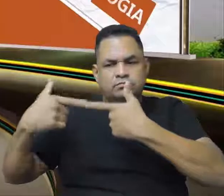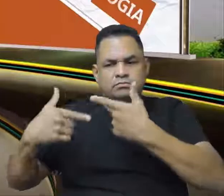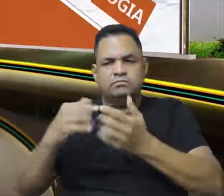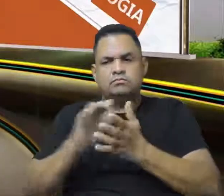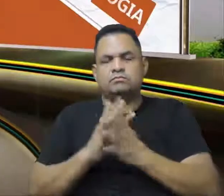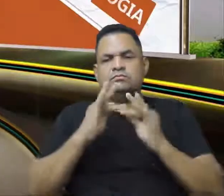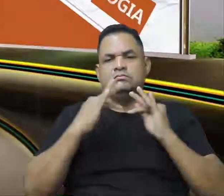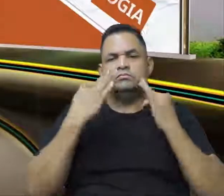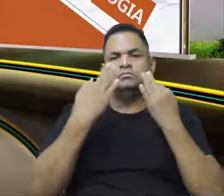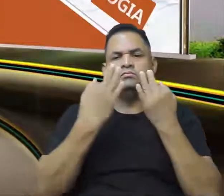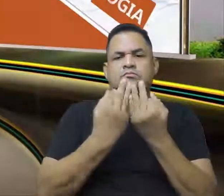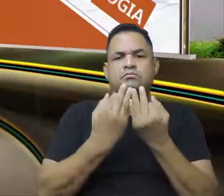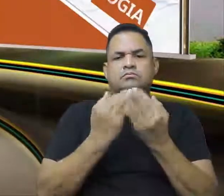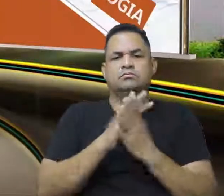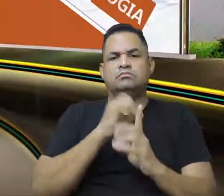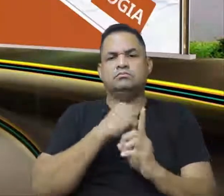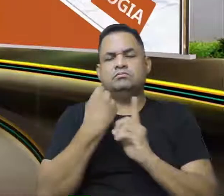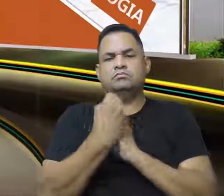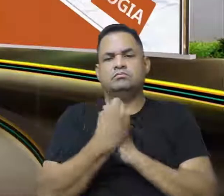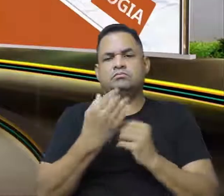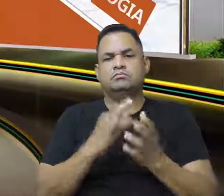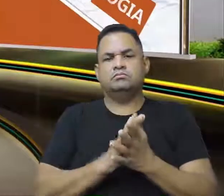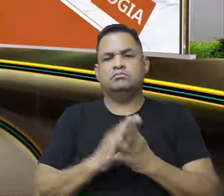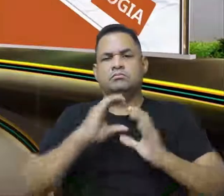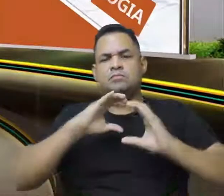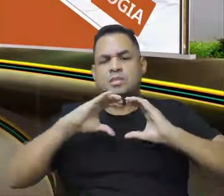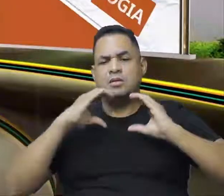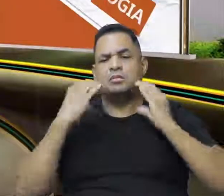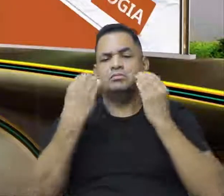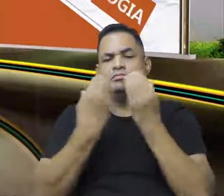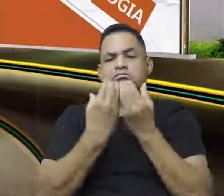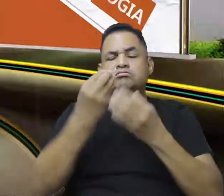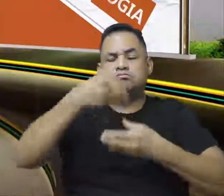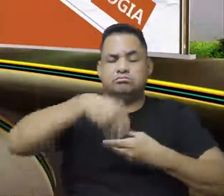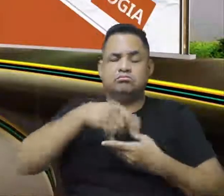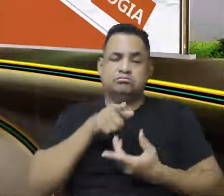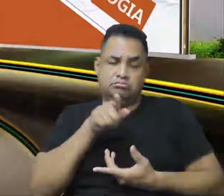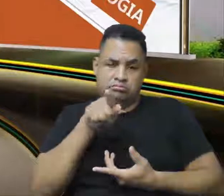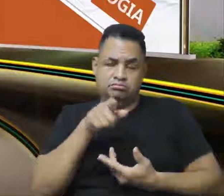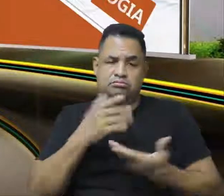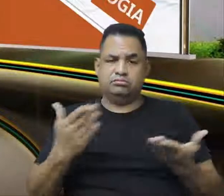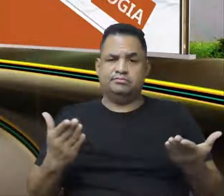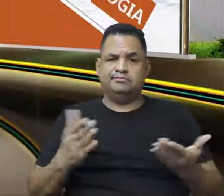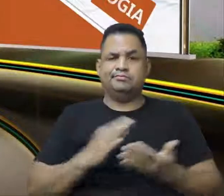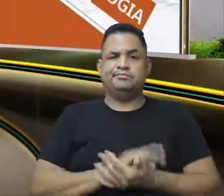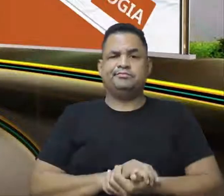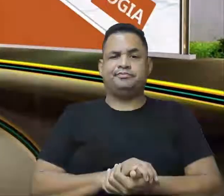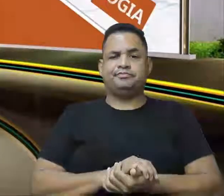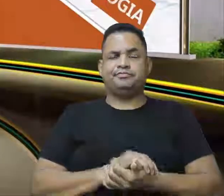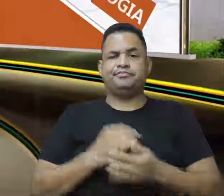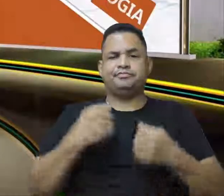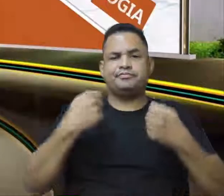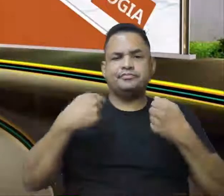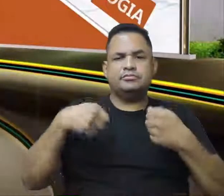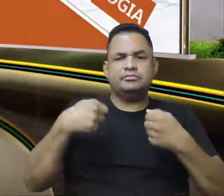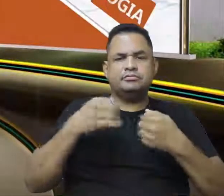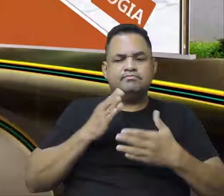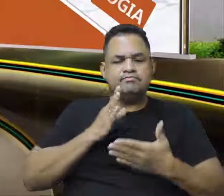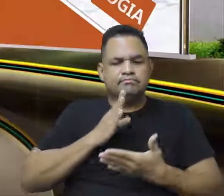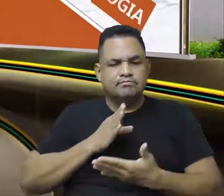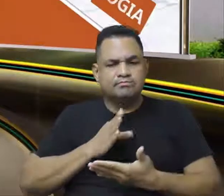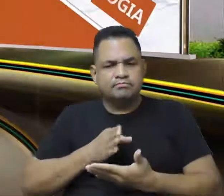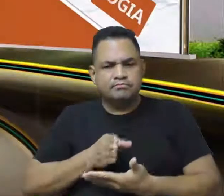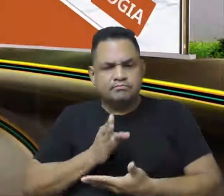família, da sociedade da qual você faz parte, da comunidade da qual você faz parte. Então, a gente precisa